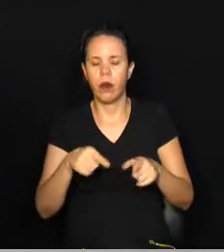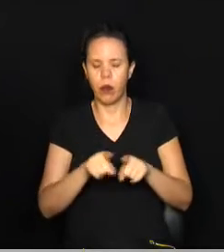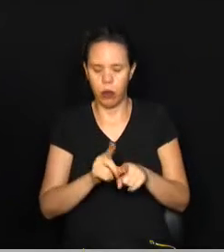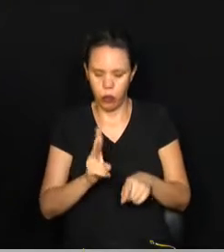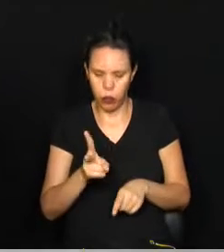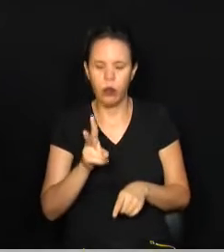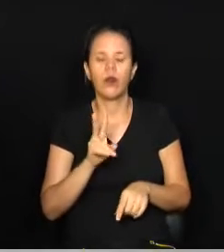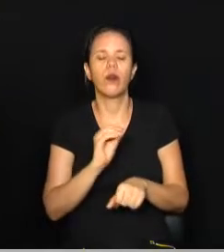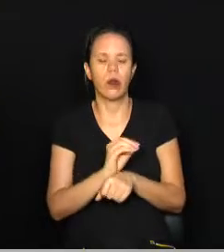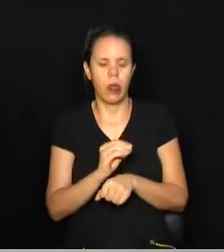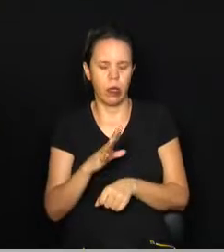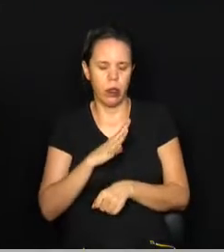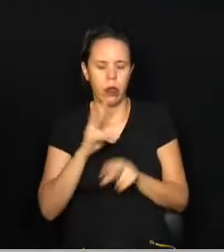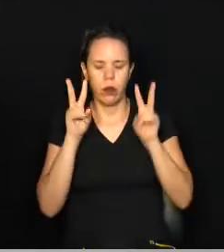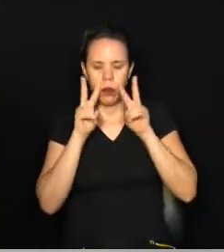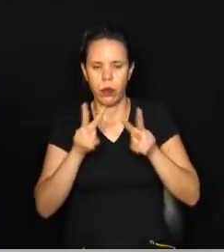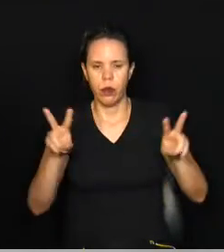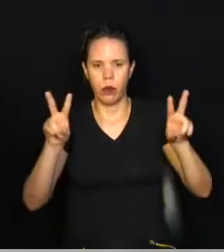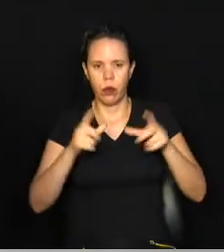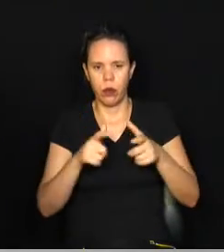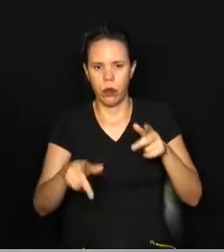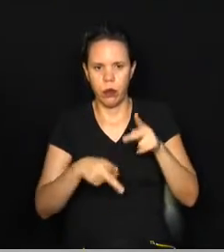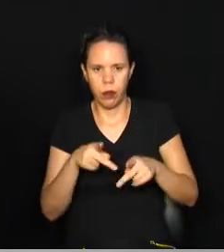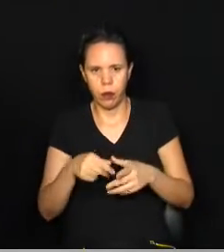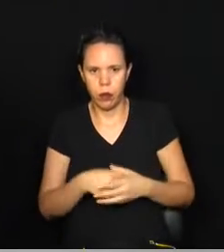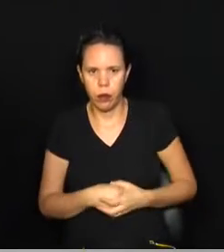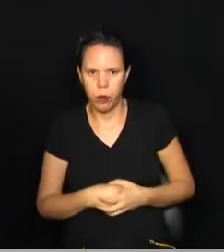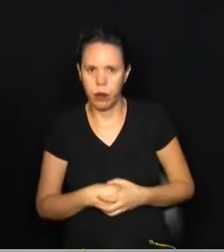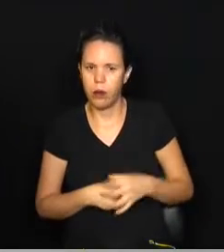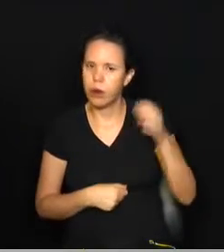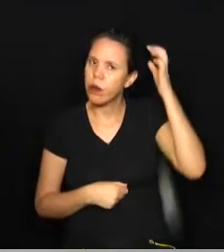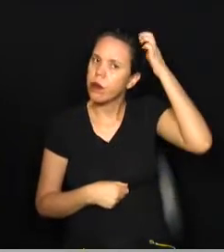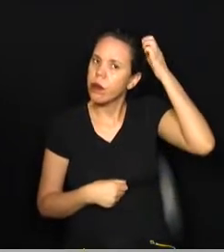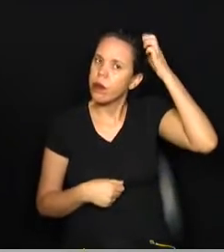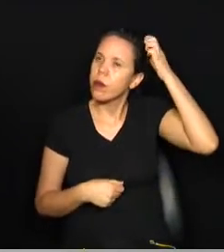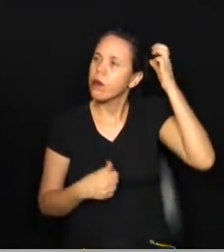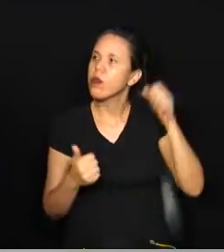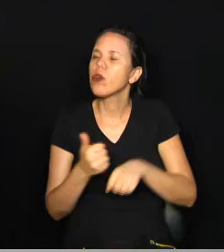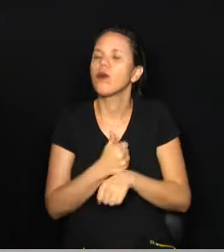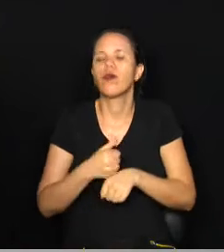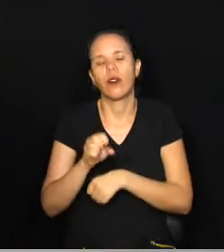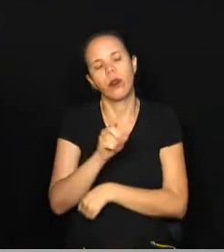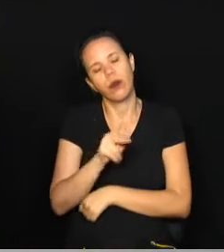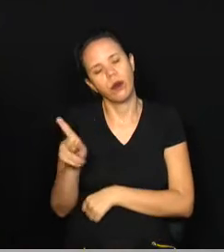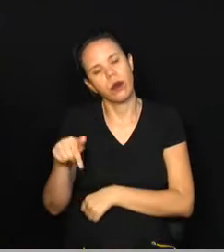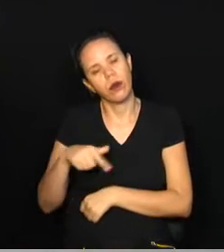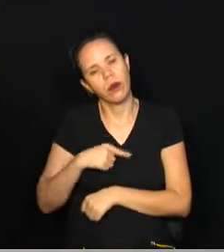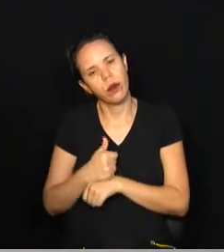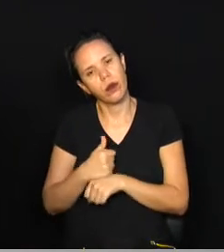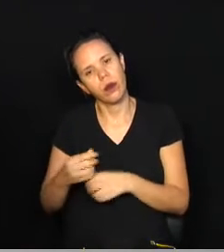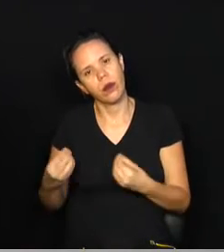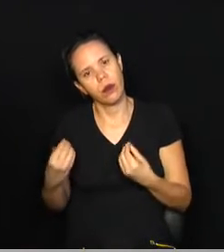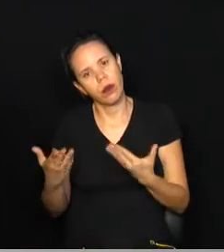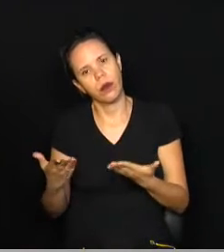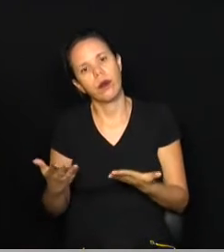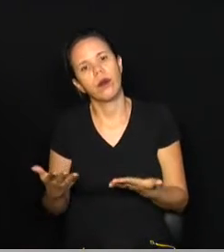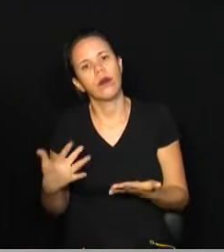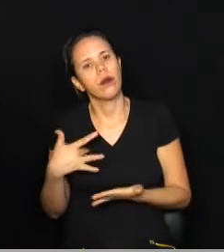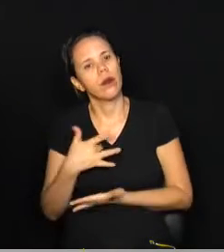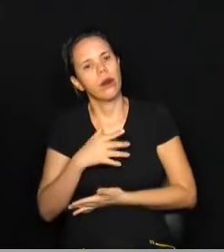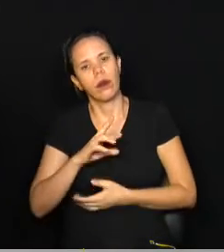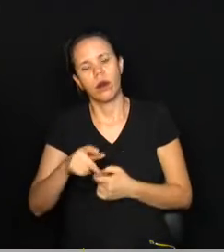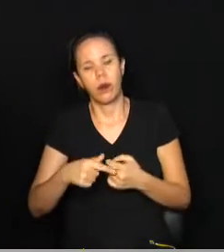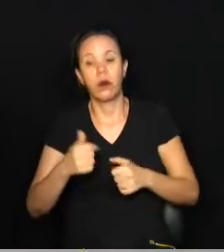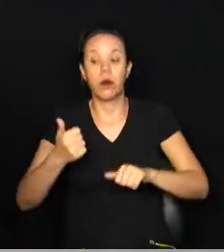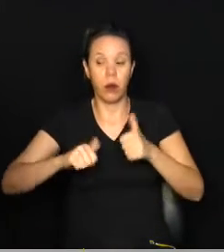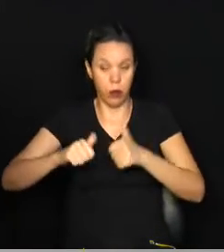de toda uma população. O optometrista ele pode, como profissional da área de saúde não médica,